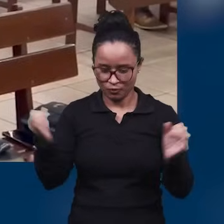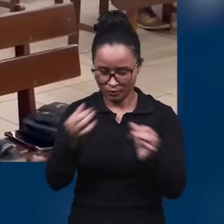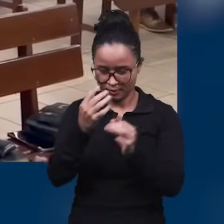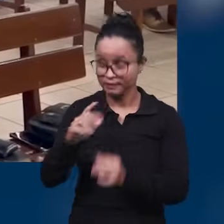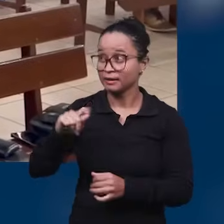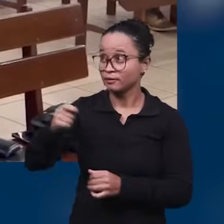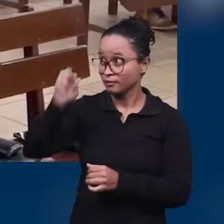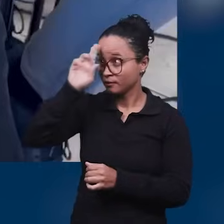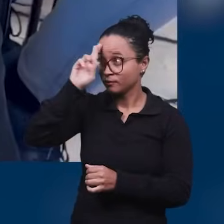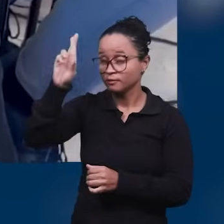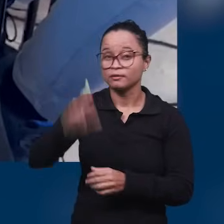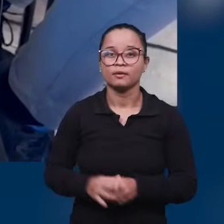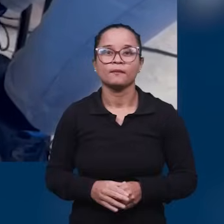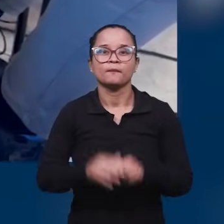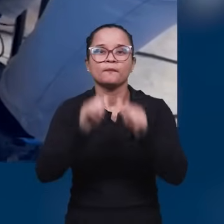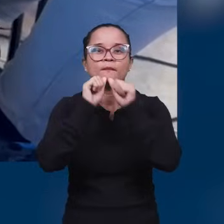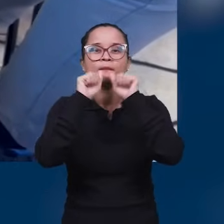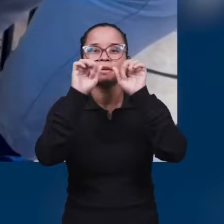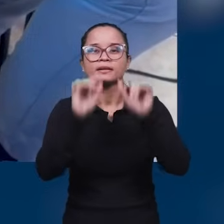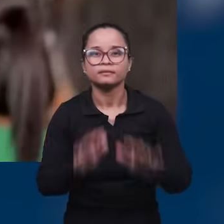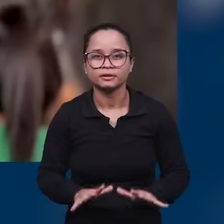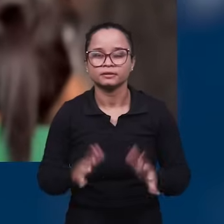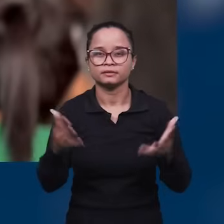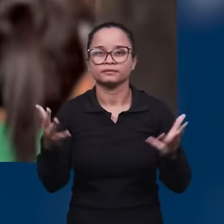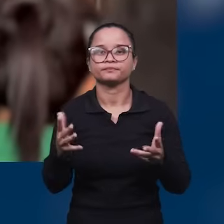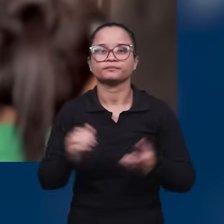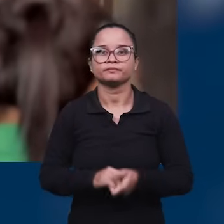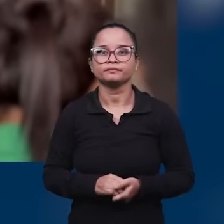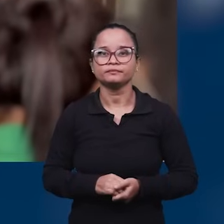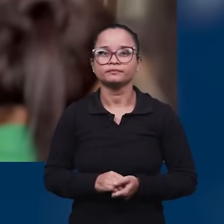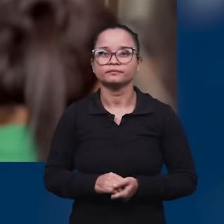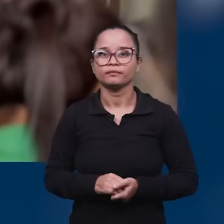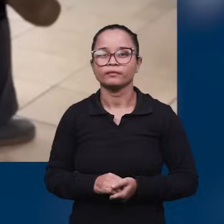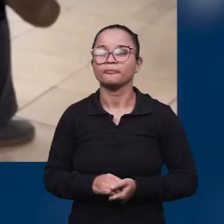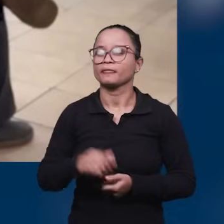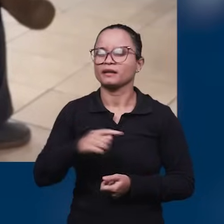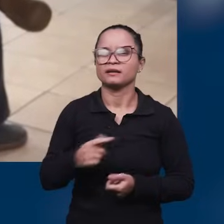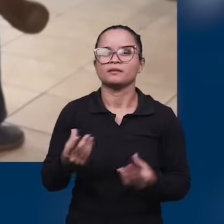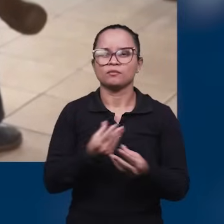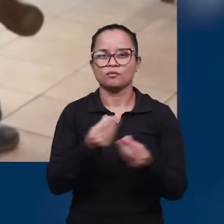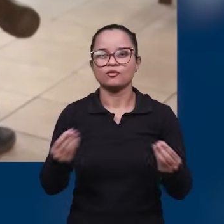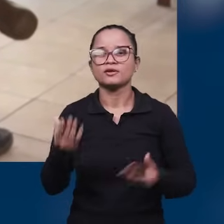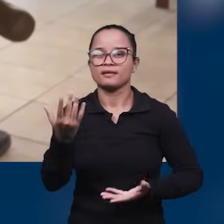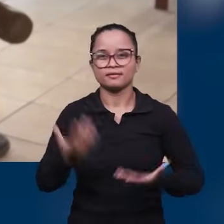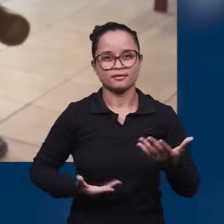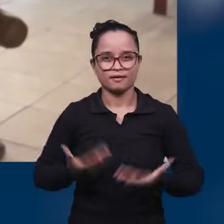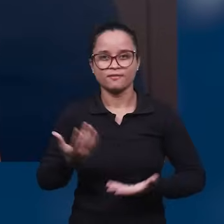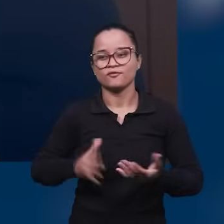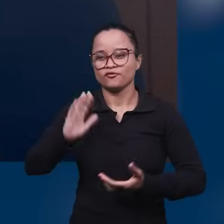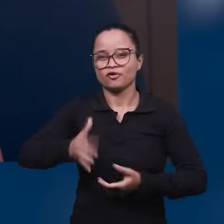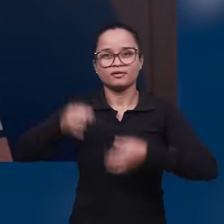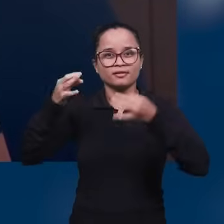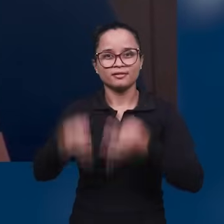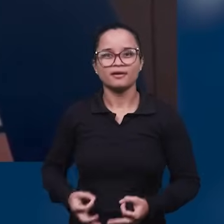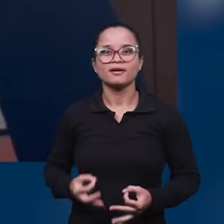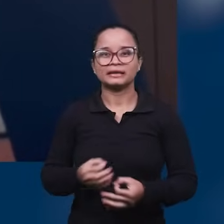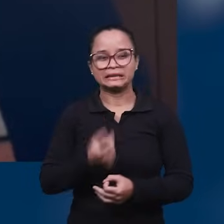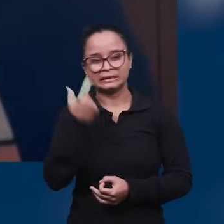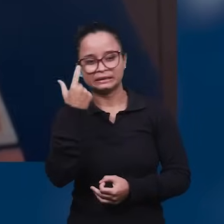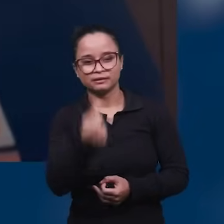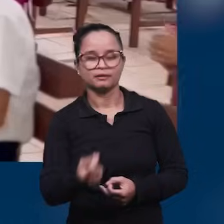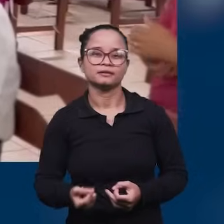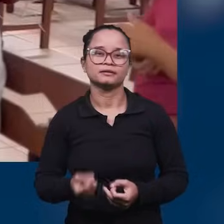do Senhor pela grande bênção dispensada aqui, onde muitos irmãos certamente aqui saíram daqui